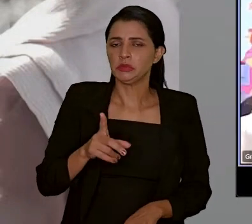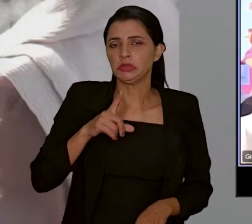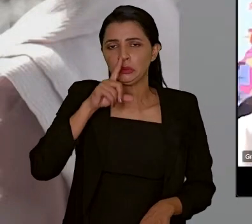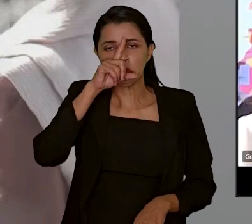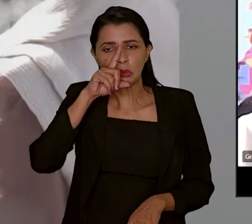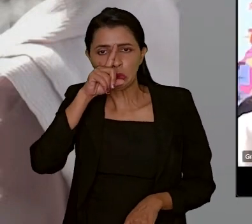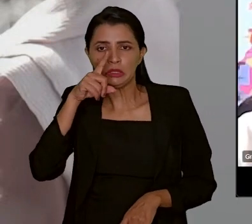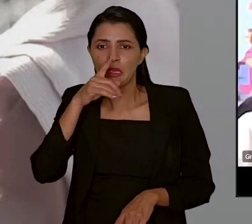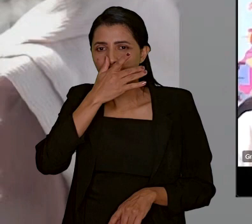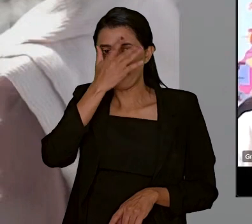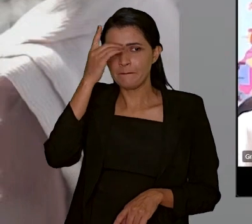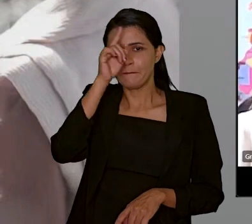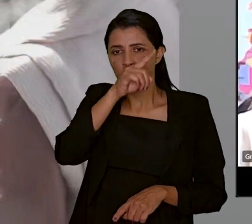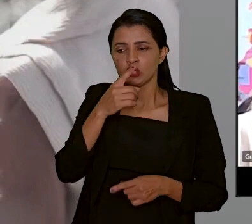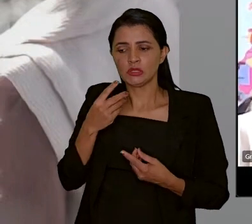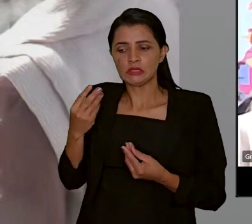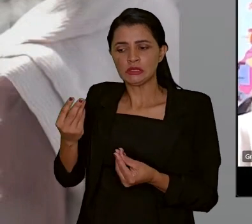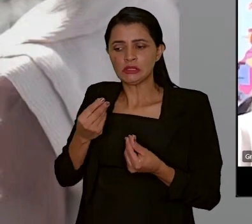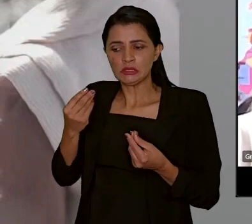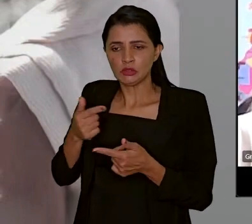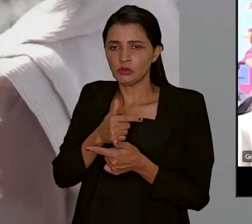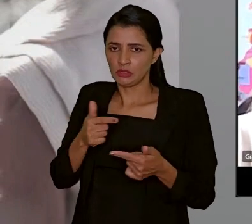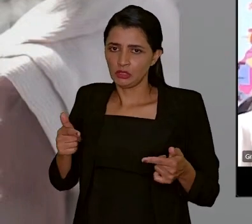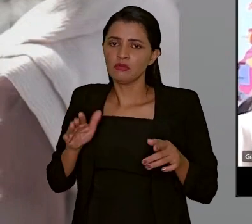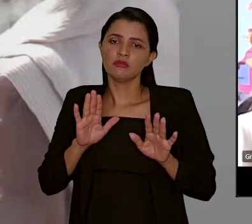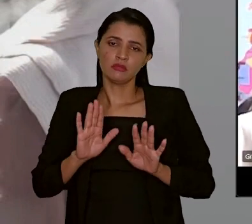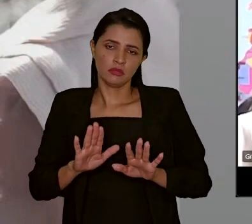aquelas pessoas que não estão sensibilizadas, mas